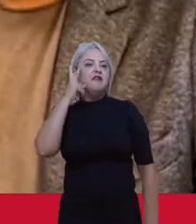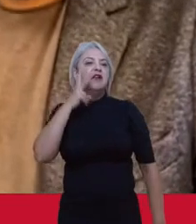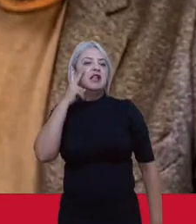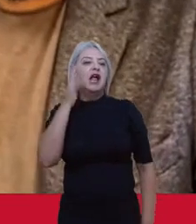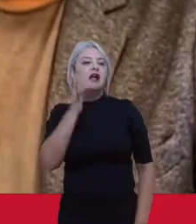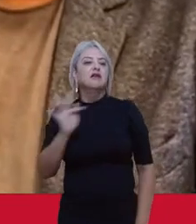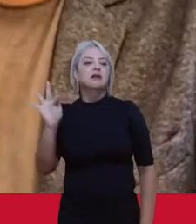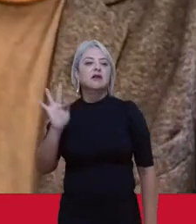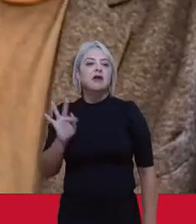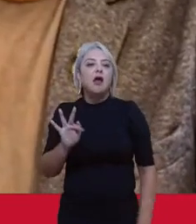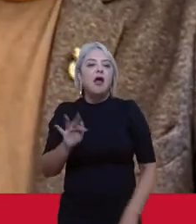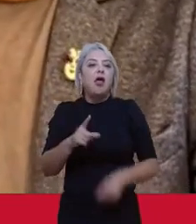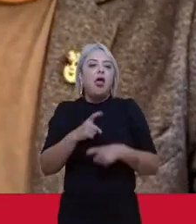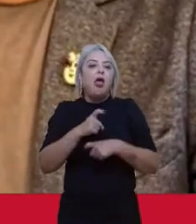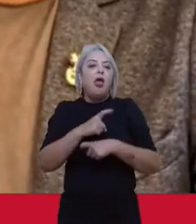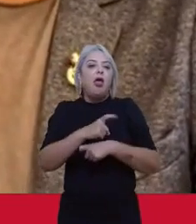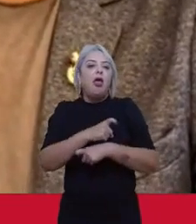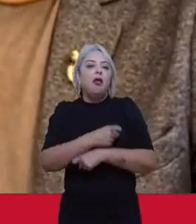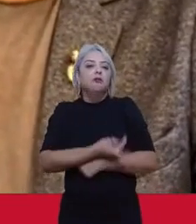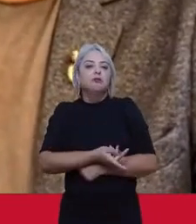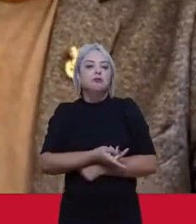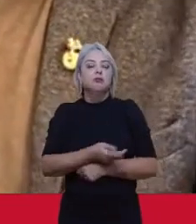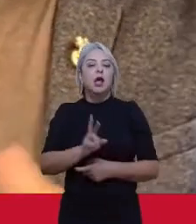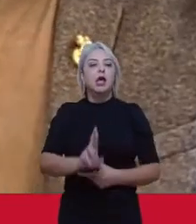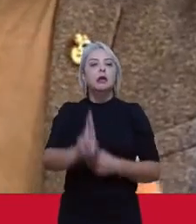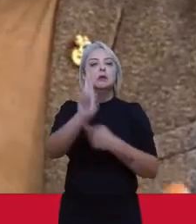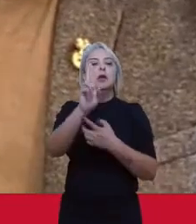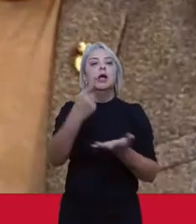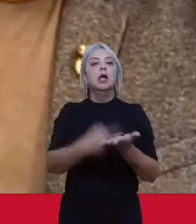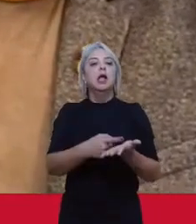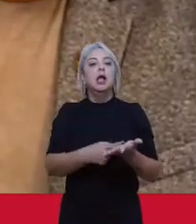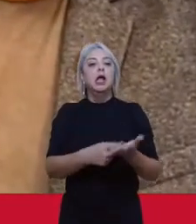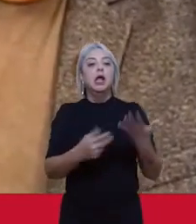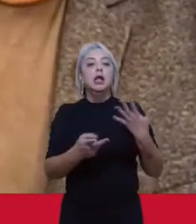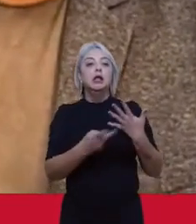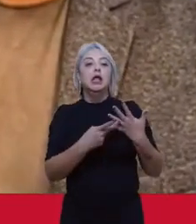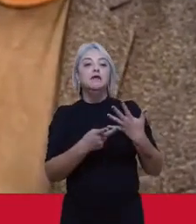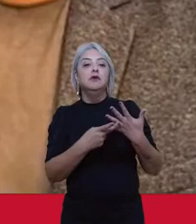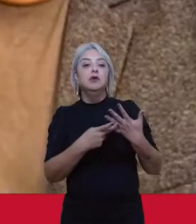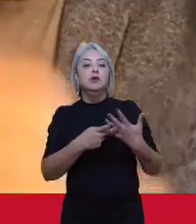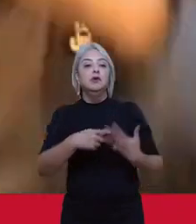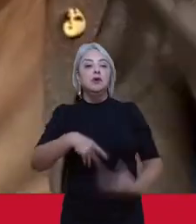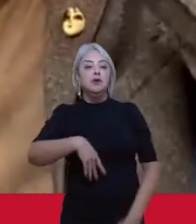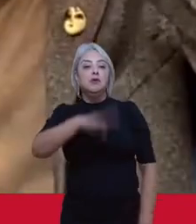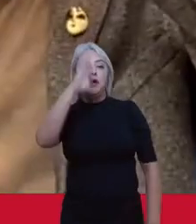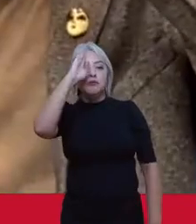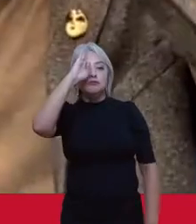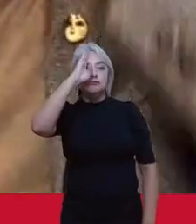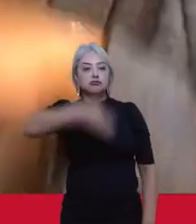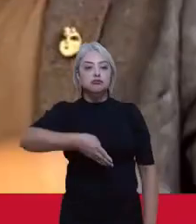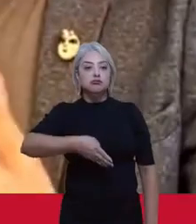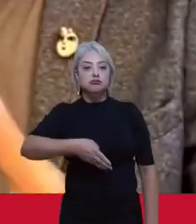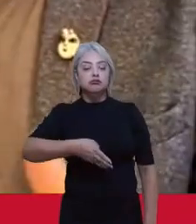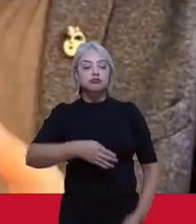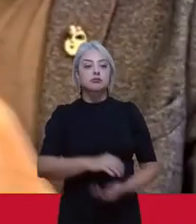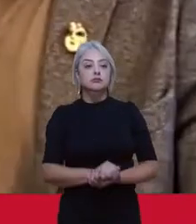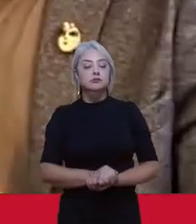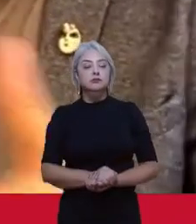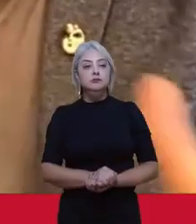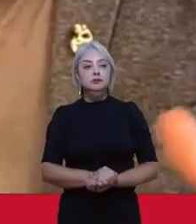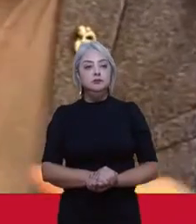federal, um parasita, que representava a agenda das viúvas da ditadura militar e